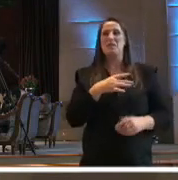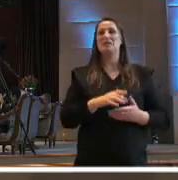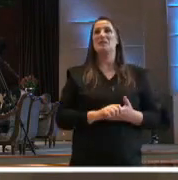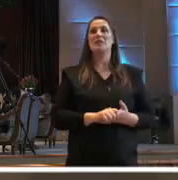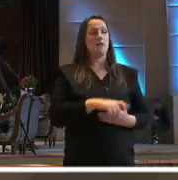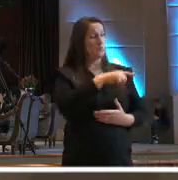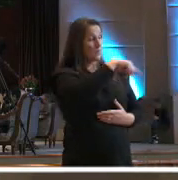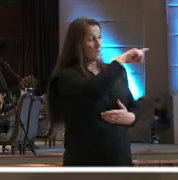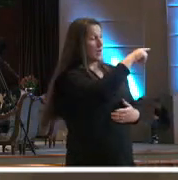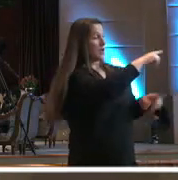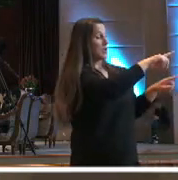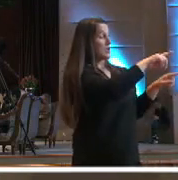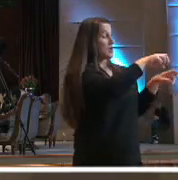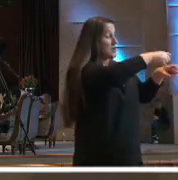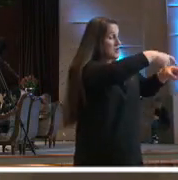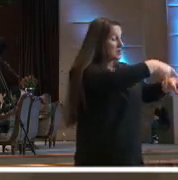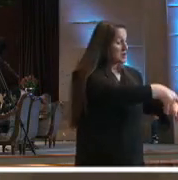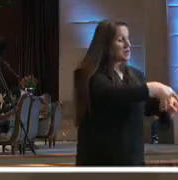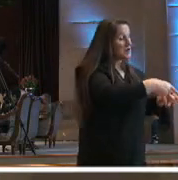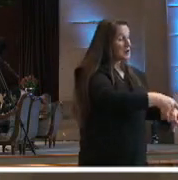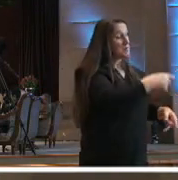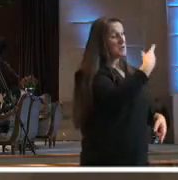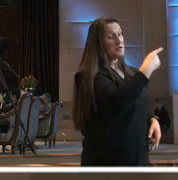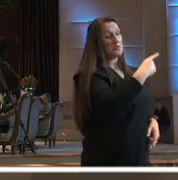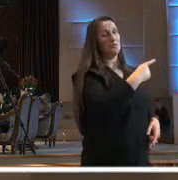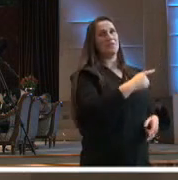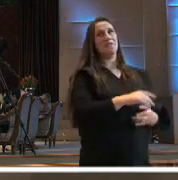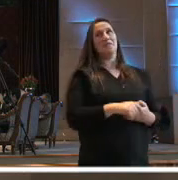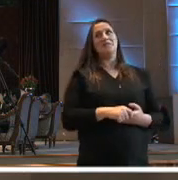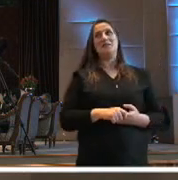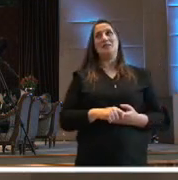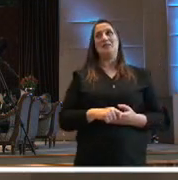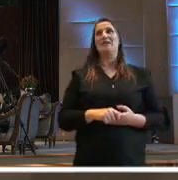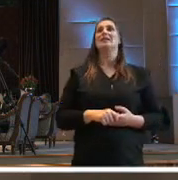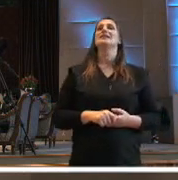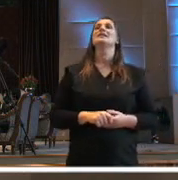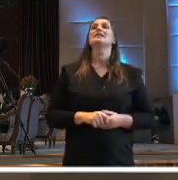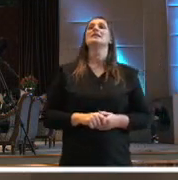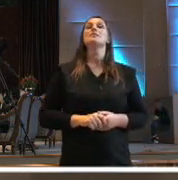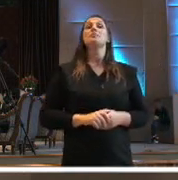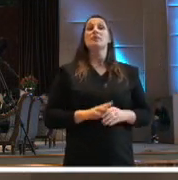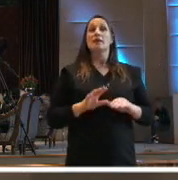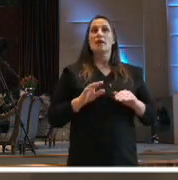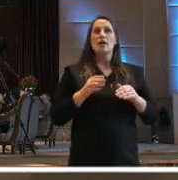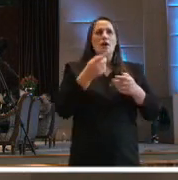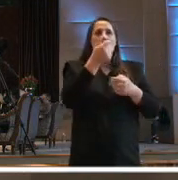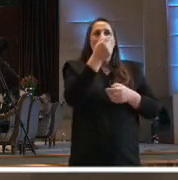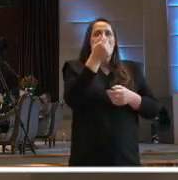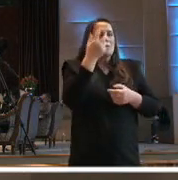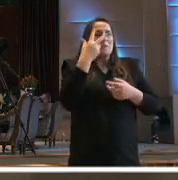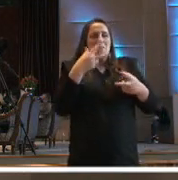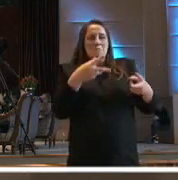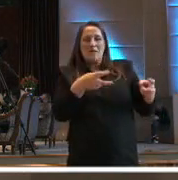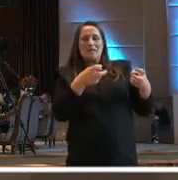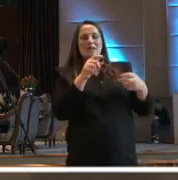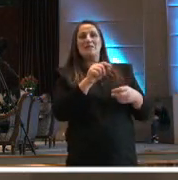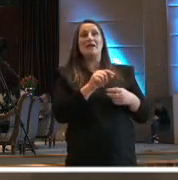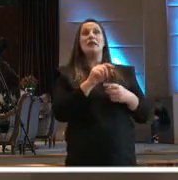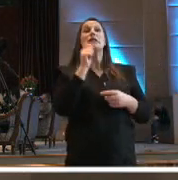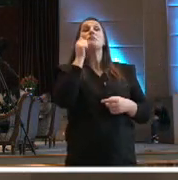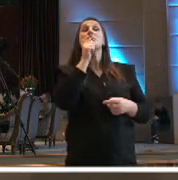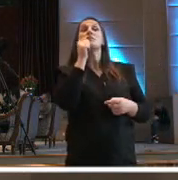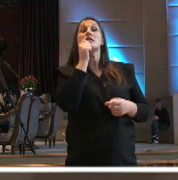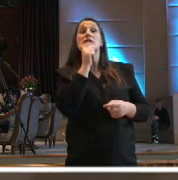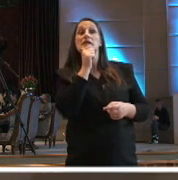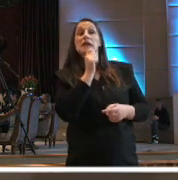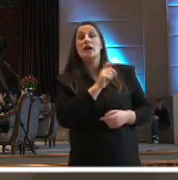dele e vinha, se esgueirava e se enfiava no meio dos pés da gente, né? Quase imperceptível. Mas a Kelly não, ela